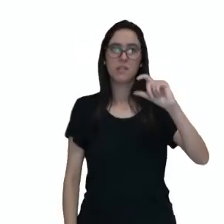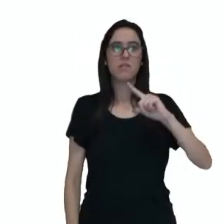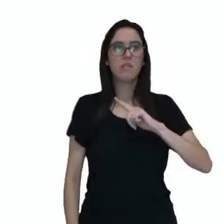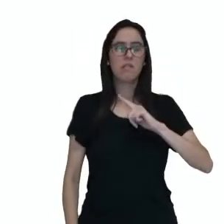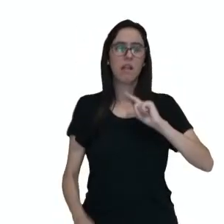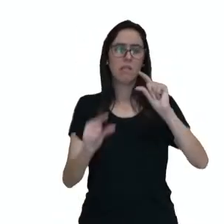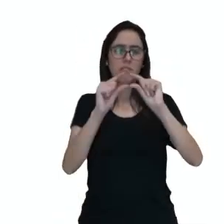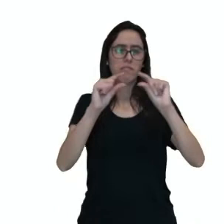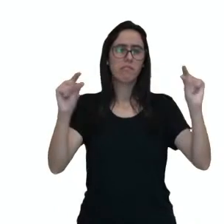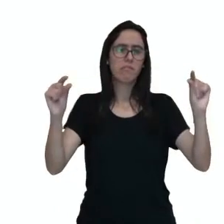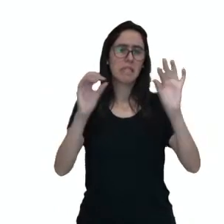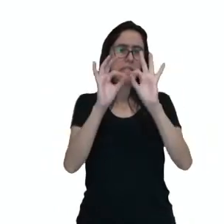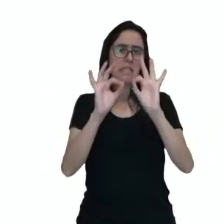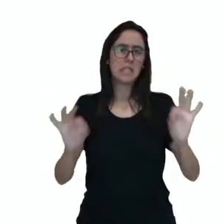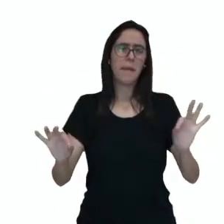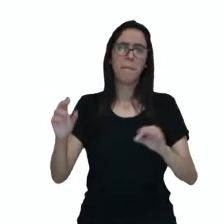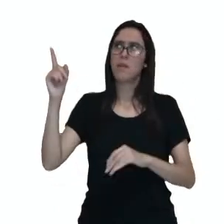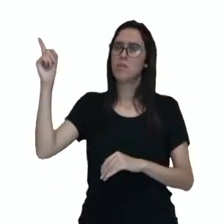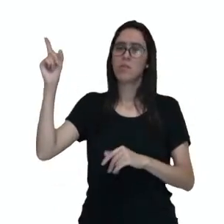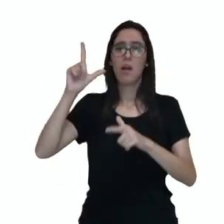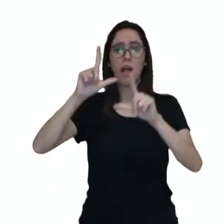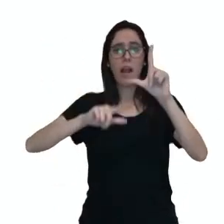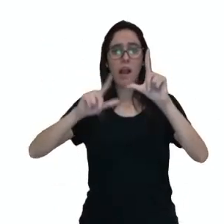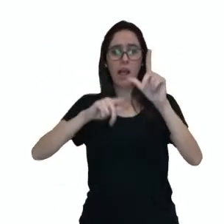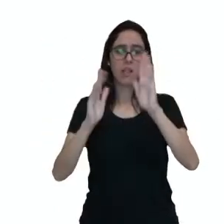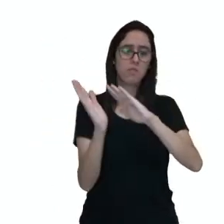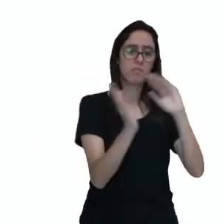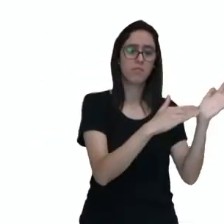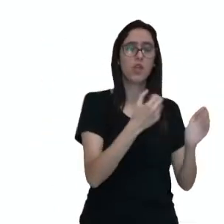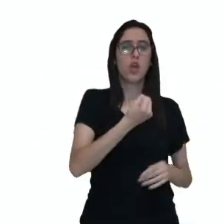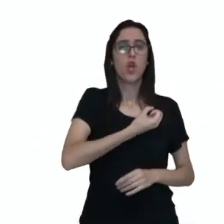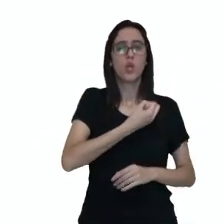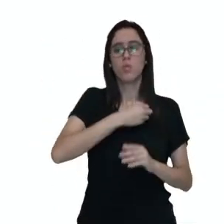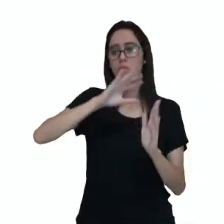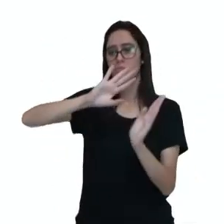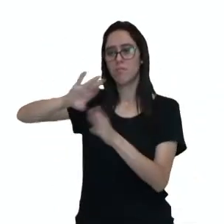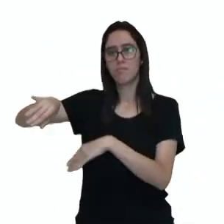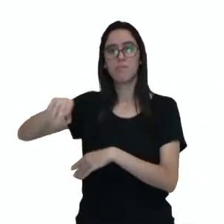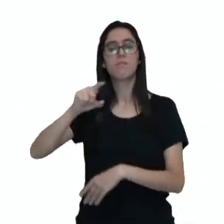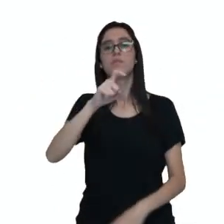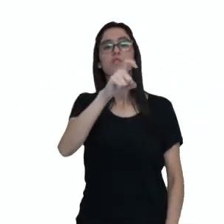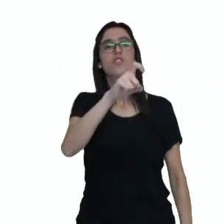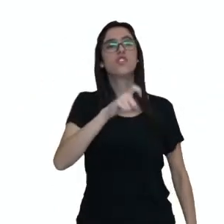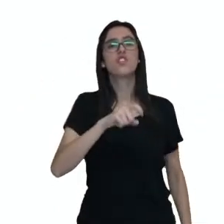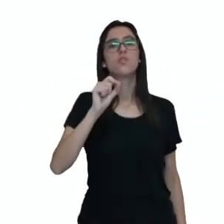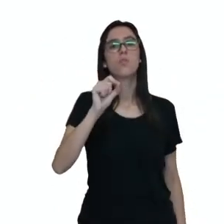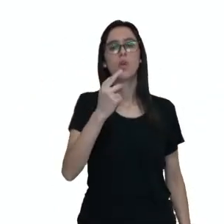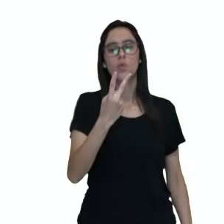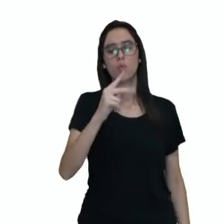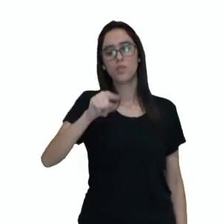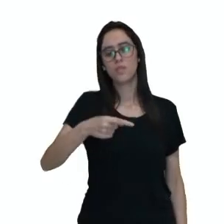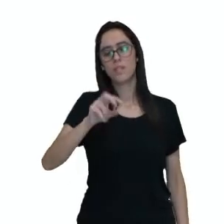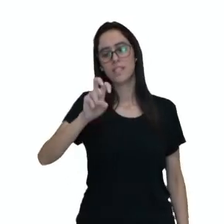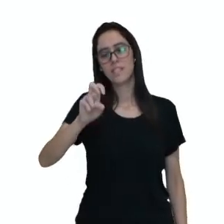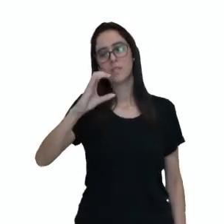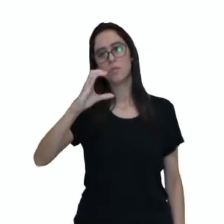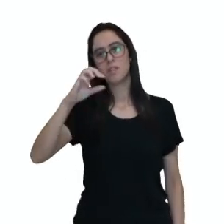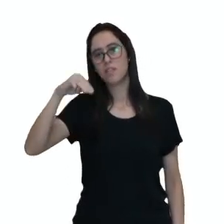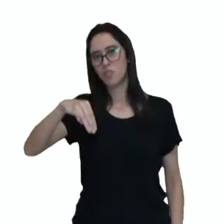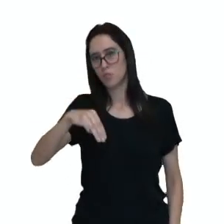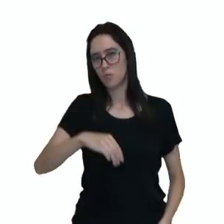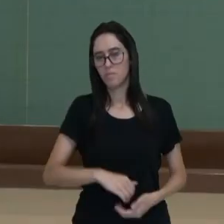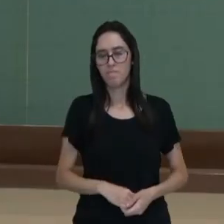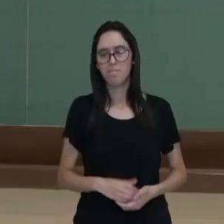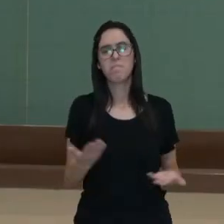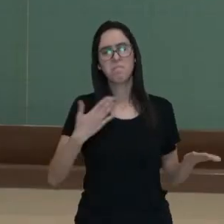simples para resolver, ó. Letra para um lado, número para o outro, eu tenho que o x vale 2,5 centímetros aqui.